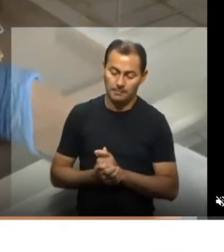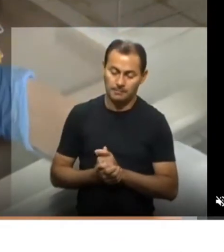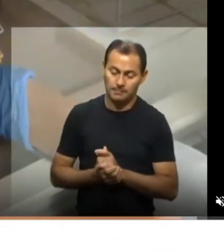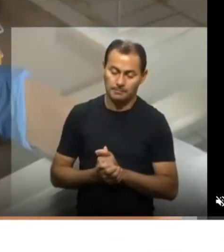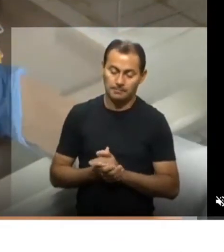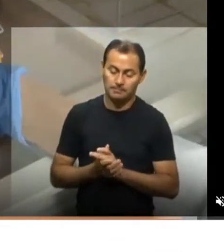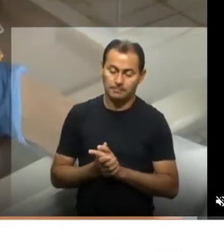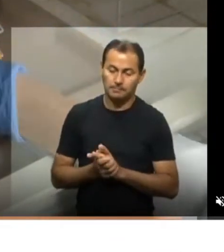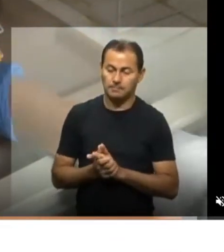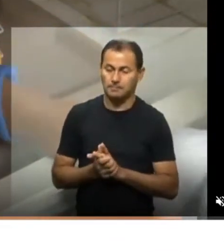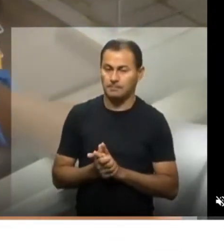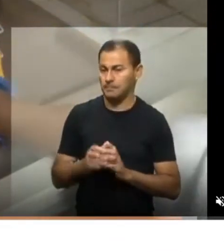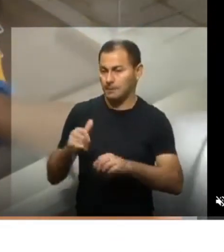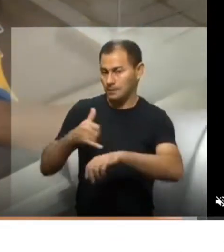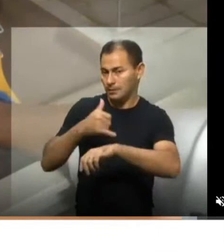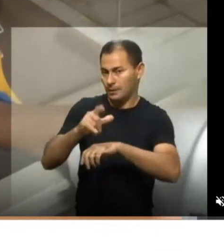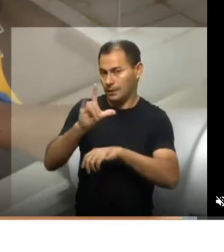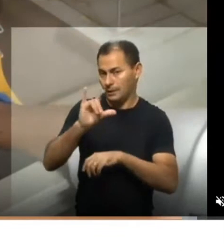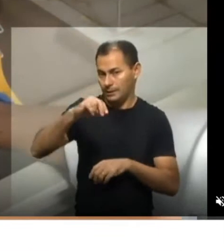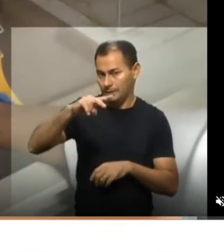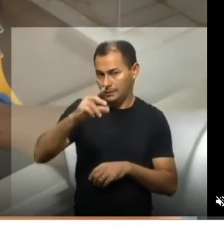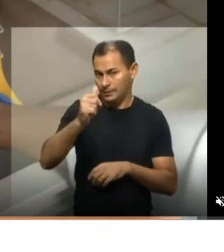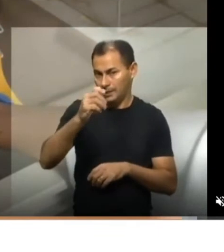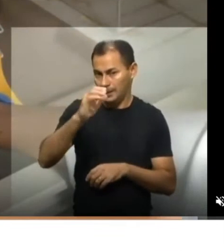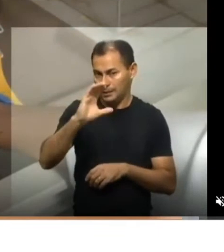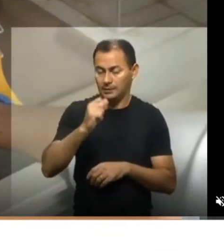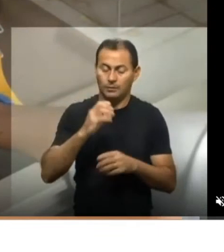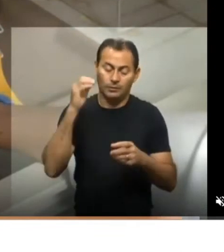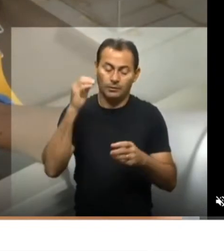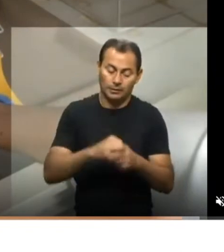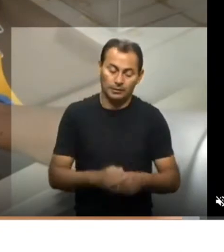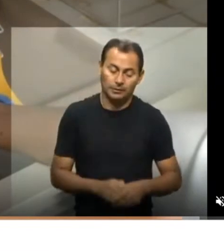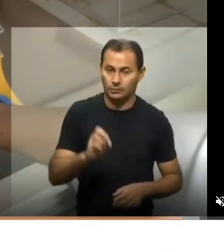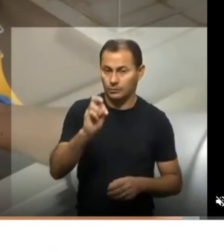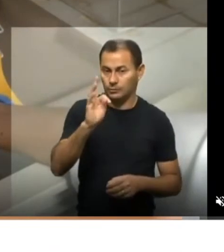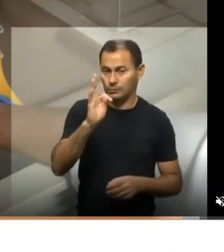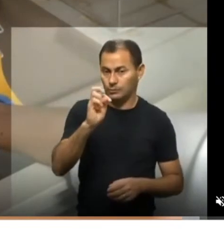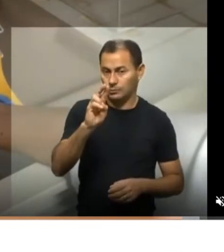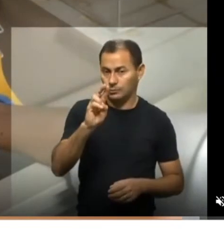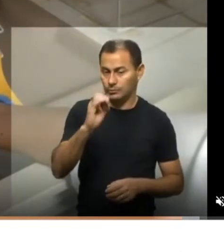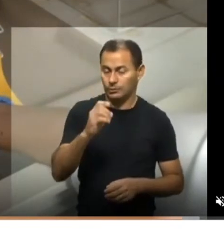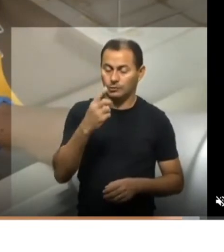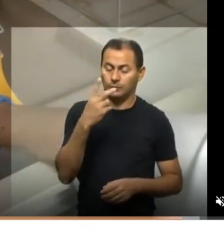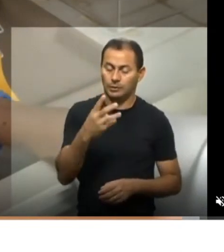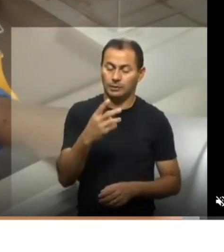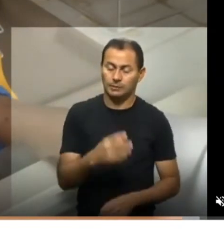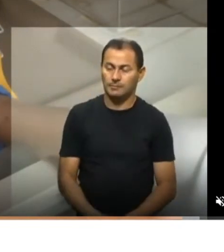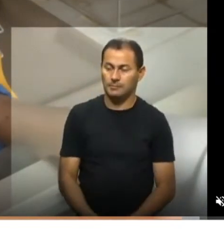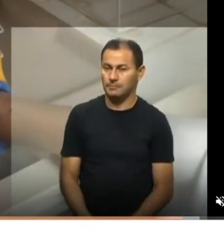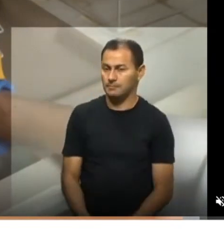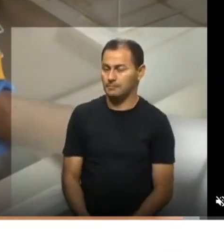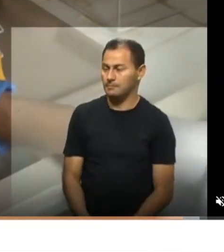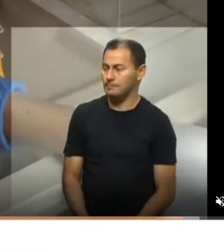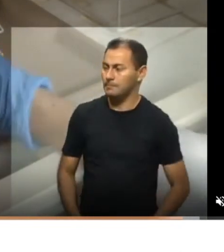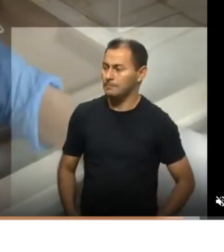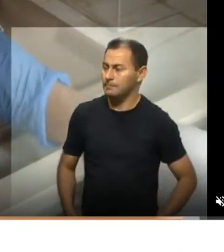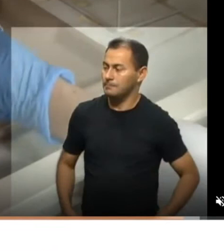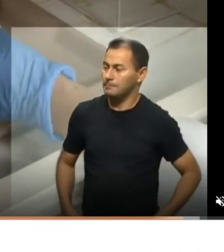seja, existe uma ou mais insaturação, que são as duplas ligações da